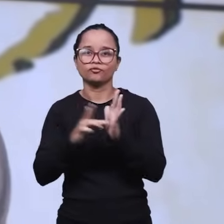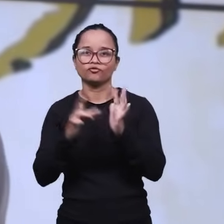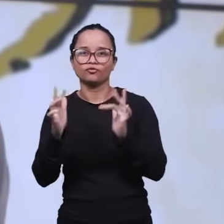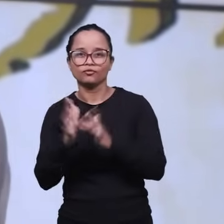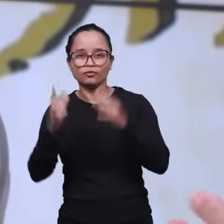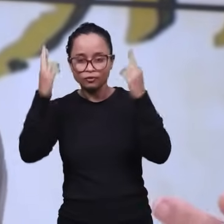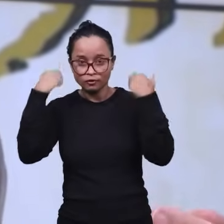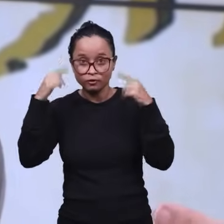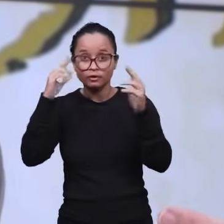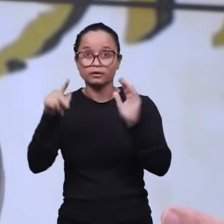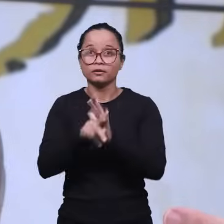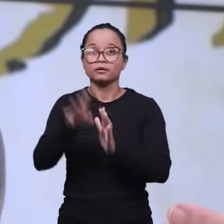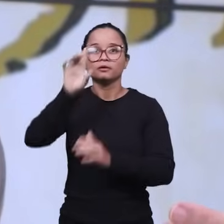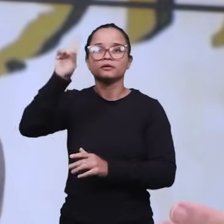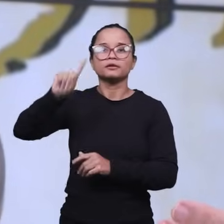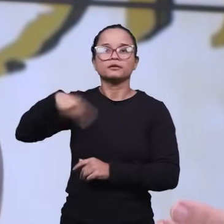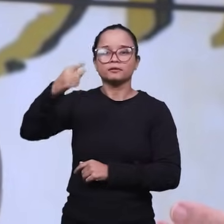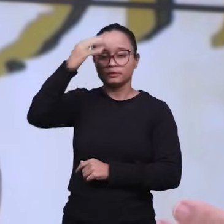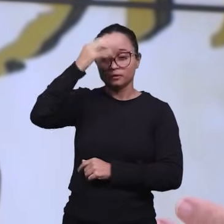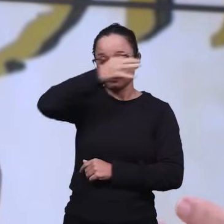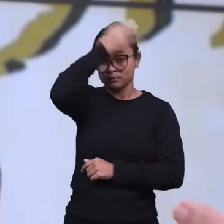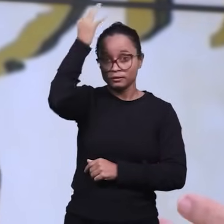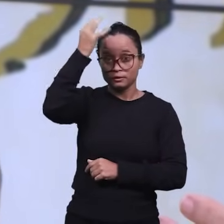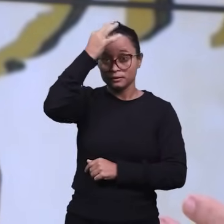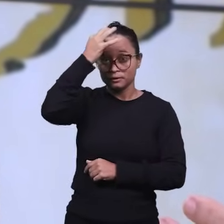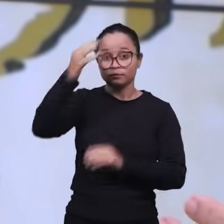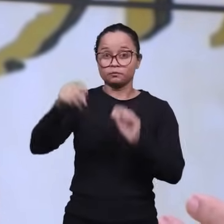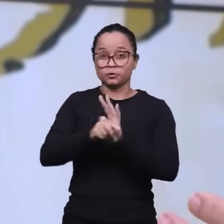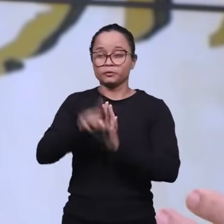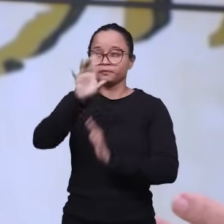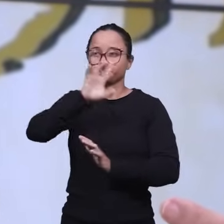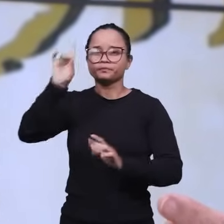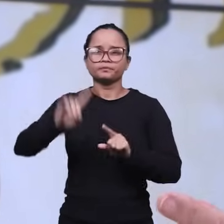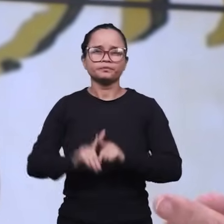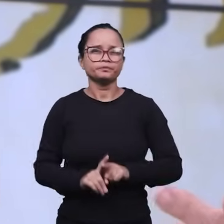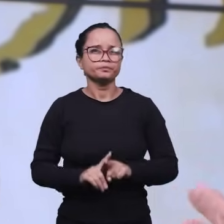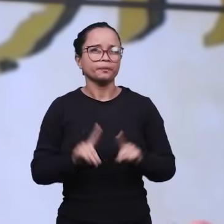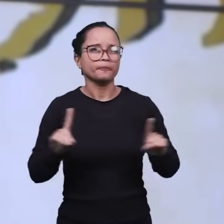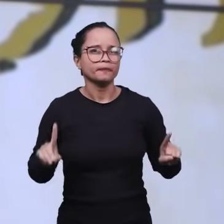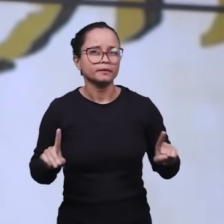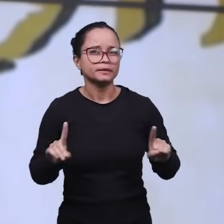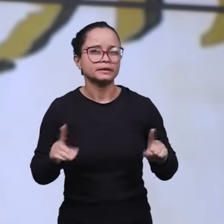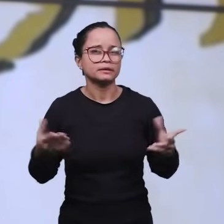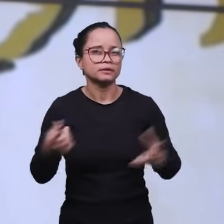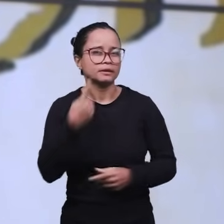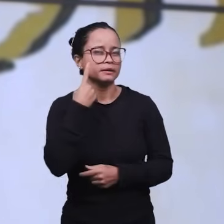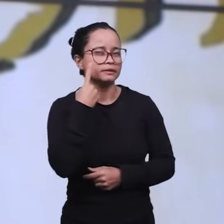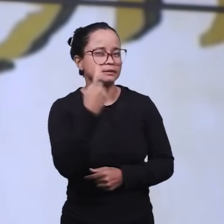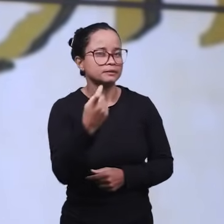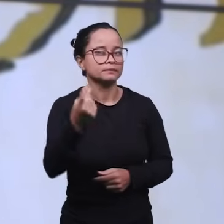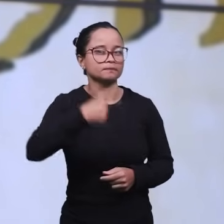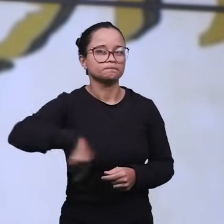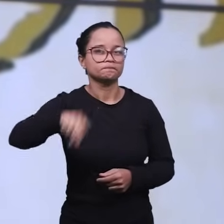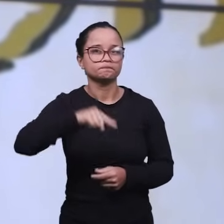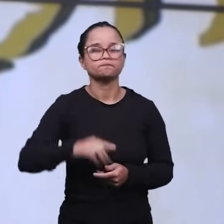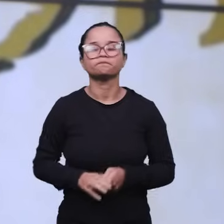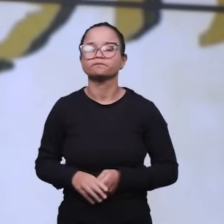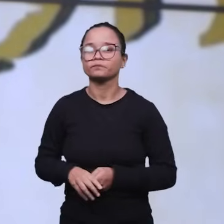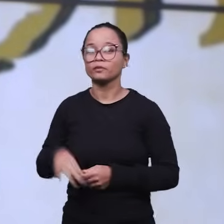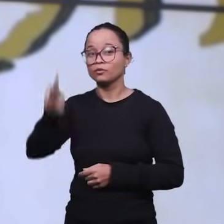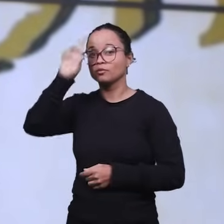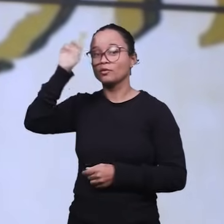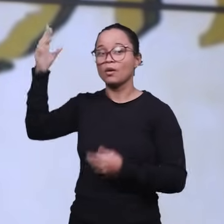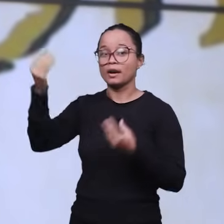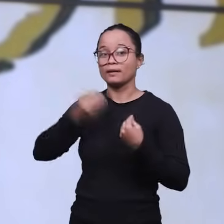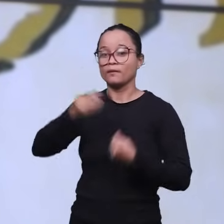Jesus e o Cordeiro de Deus, enfim, depois o Espírito Santo de Deus. Mas a expressão que é interessante para nós e que o Senhor trouxe